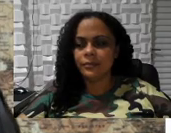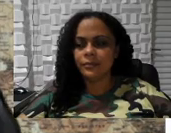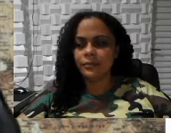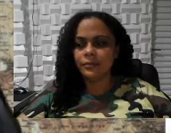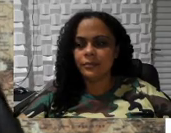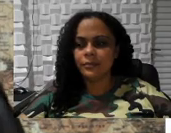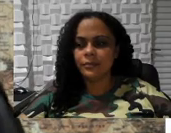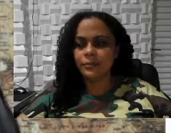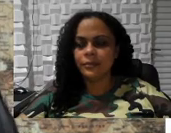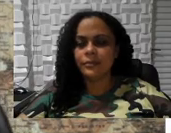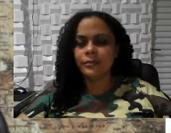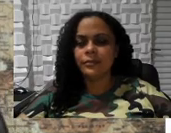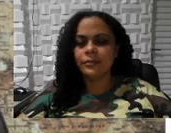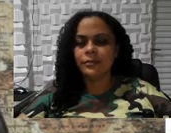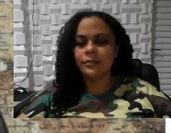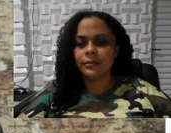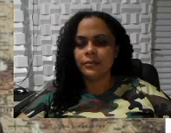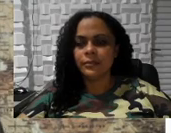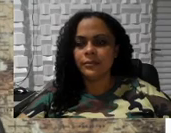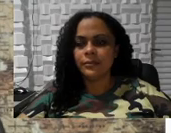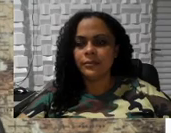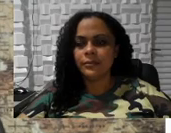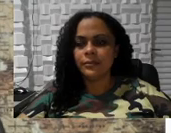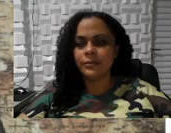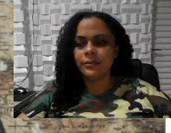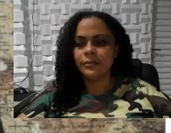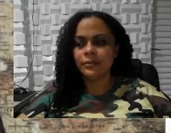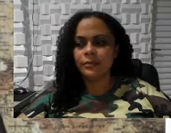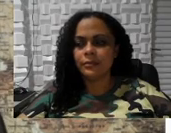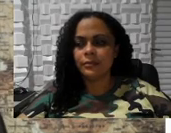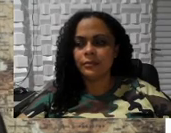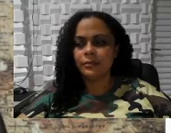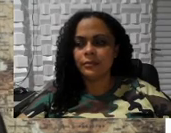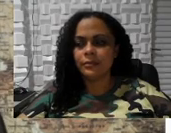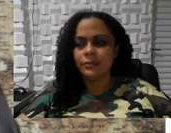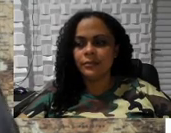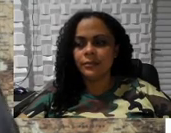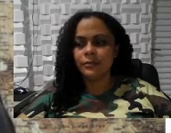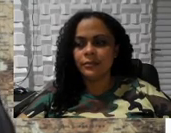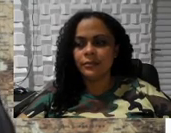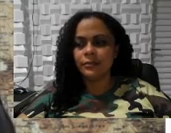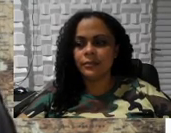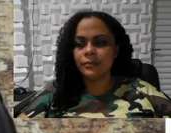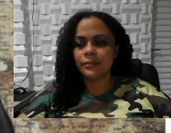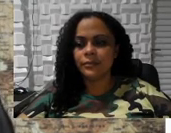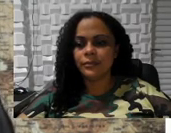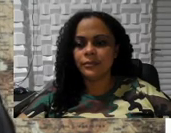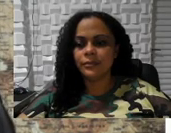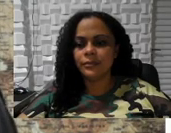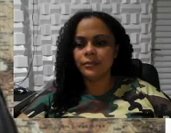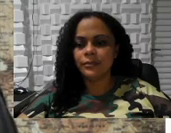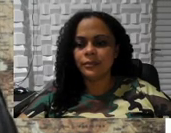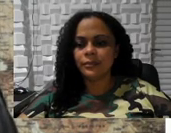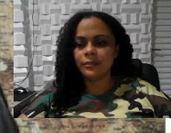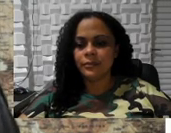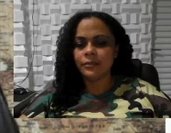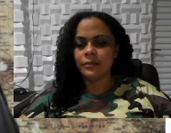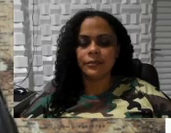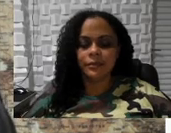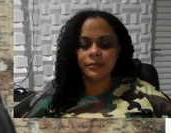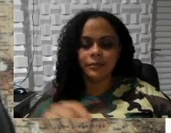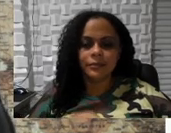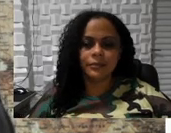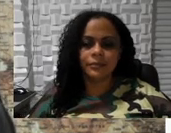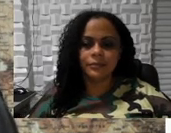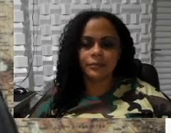da palavra, certo? Então, calor é uma palavra oxítona. Sempre que a sílaba tônica for a última sílaba da palavra, a